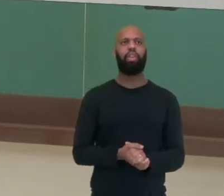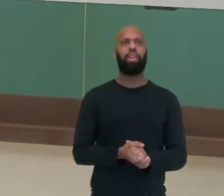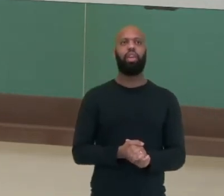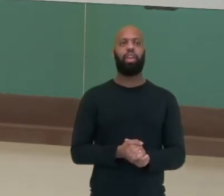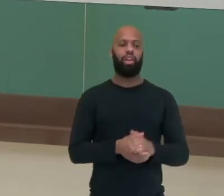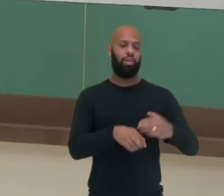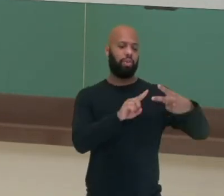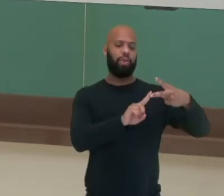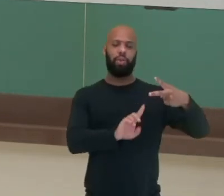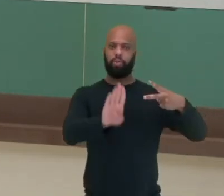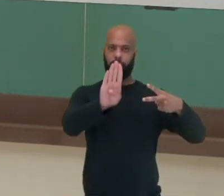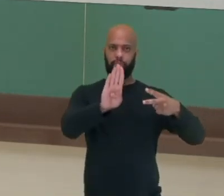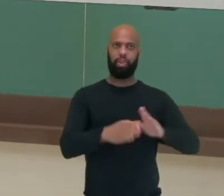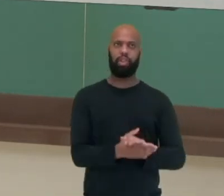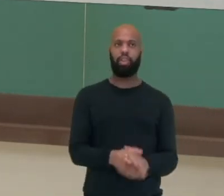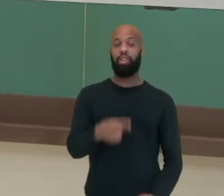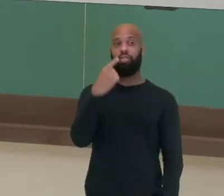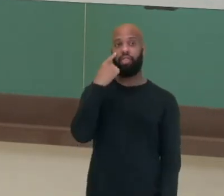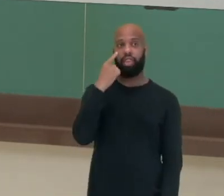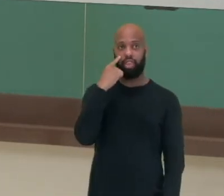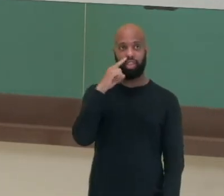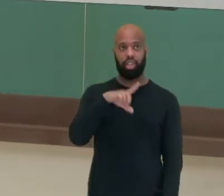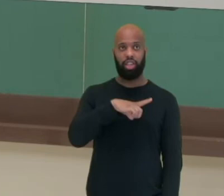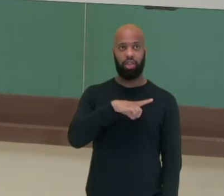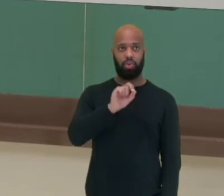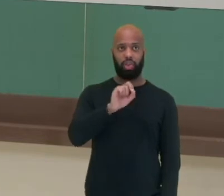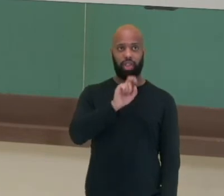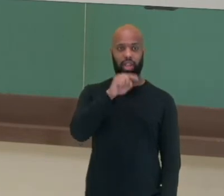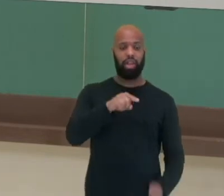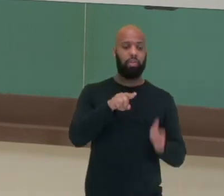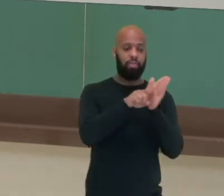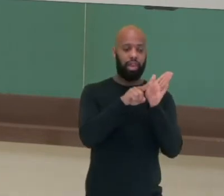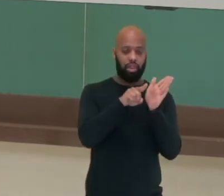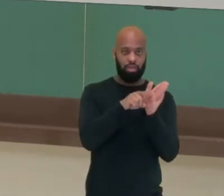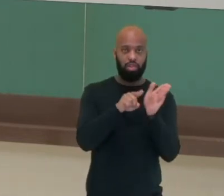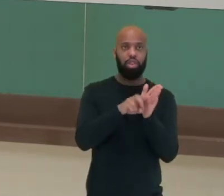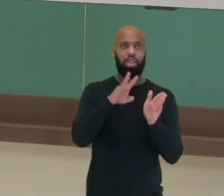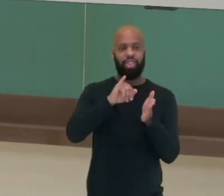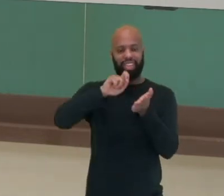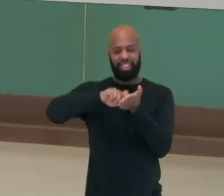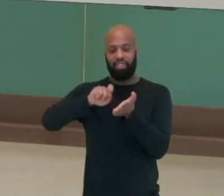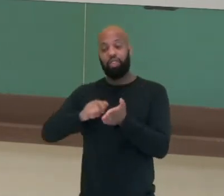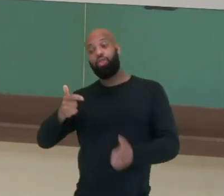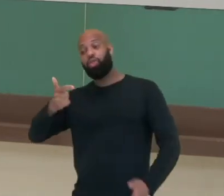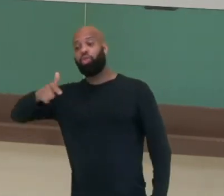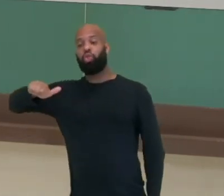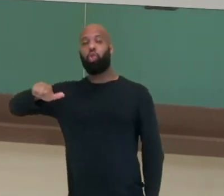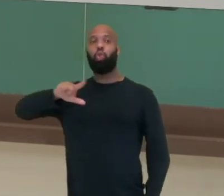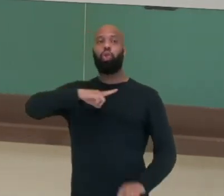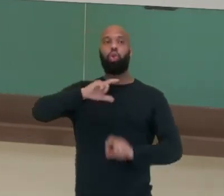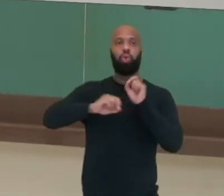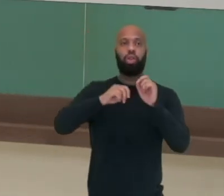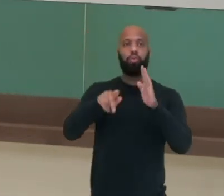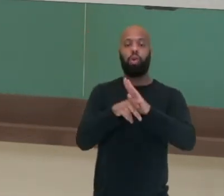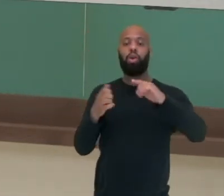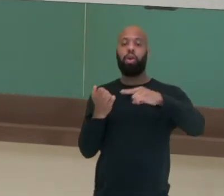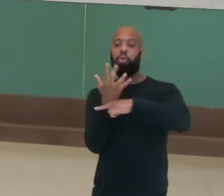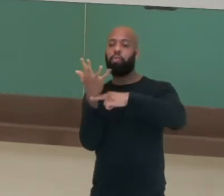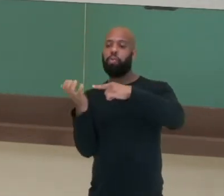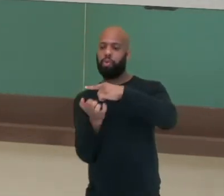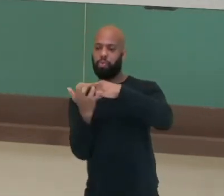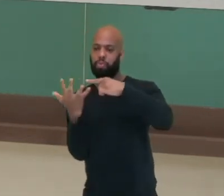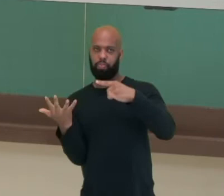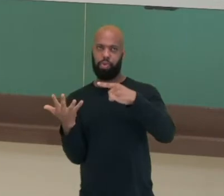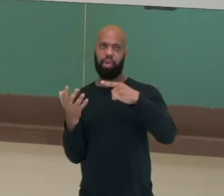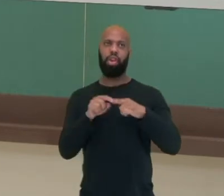Letra B. Agora, observamos que temos uma subtração. Então, nós vamos reescrever como quociente. Mas daqui a pouco, só